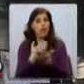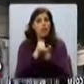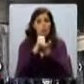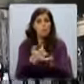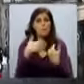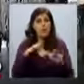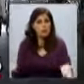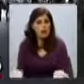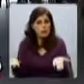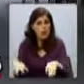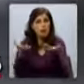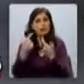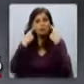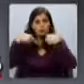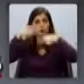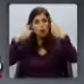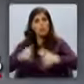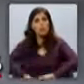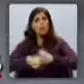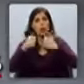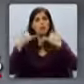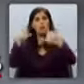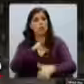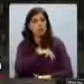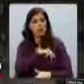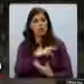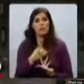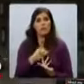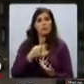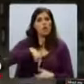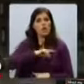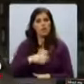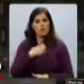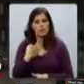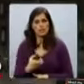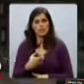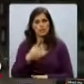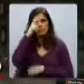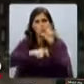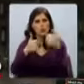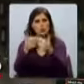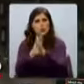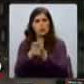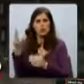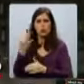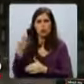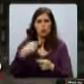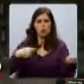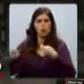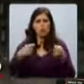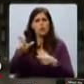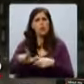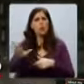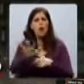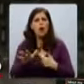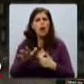impulso mesmo viu-se melhor depois da distinção. Felizmente sentimos, tanto nós como acho que toda a gente no Porto, tanto no comércio local,